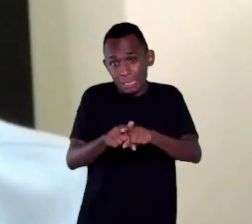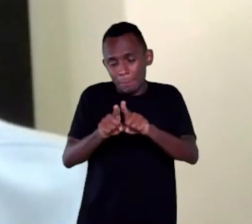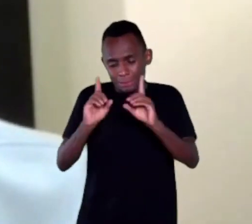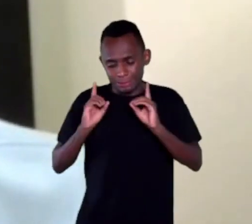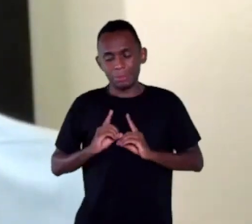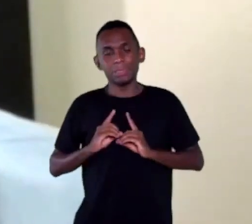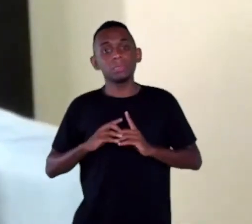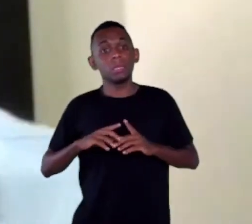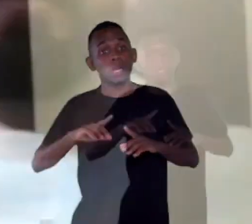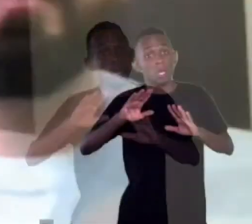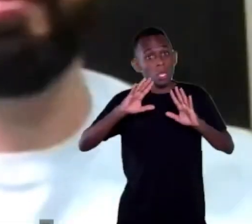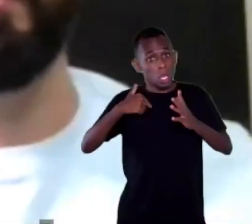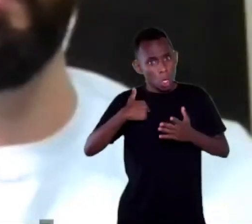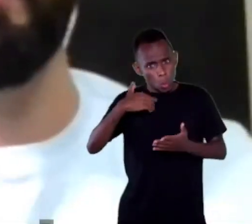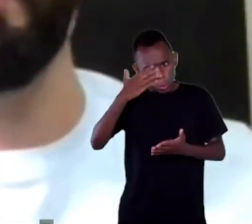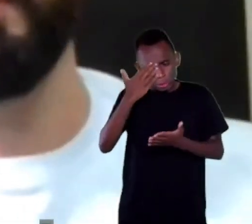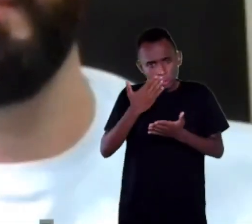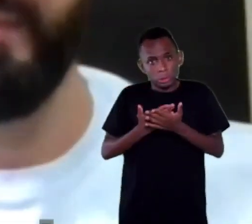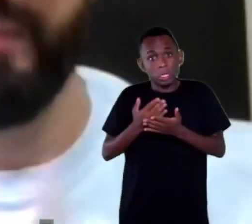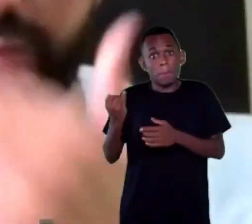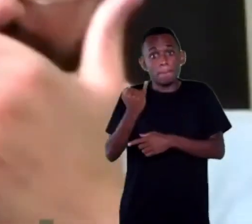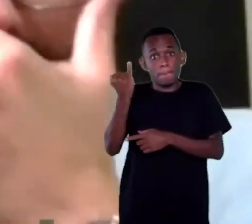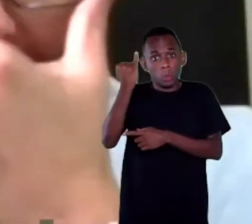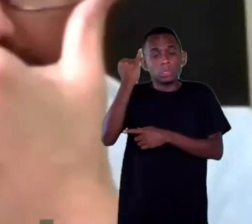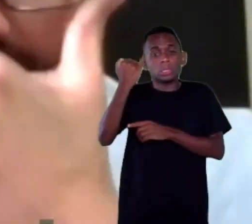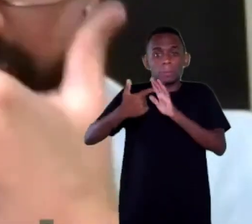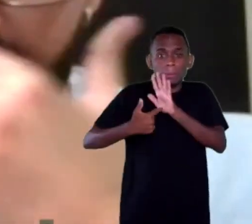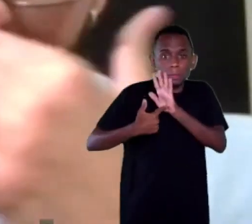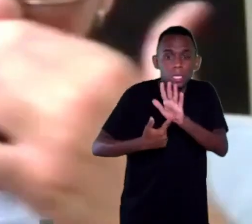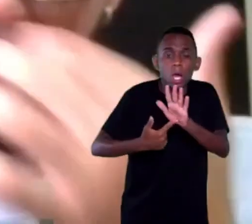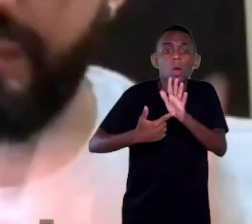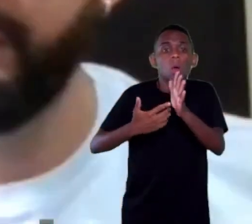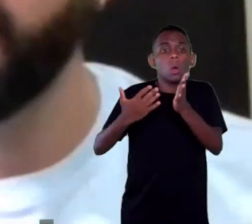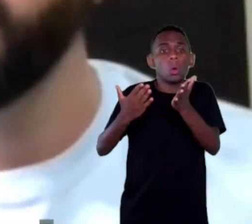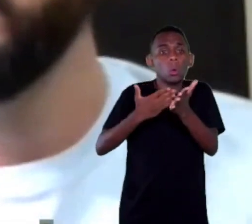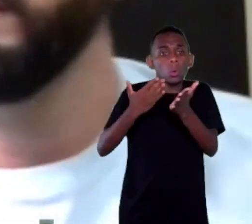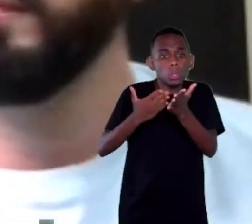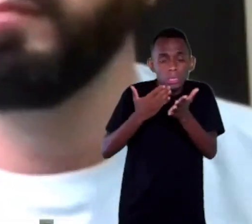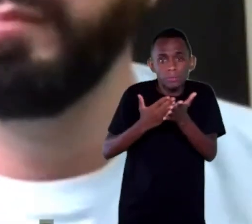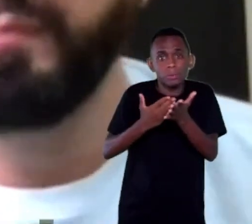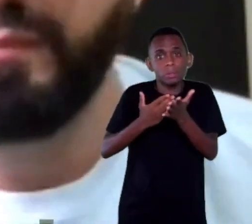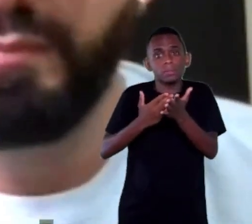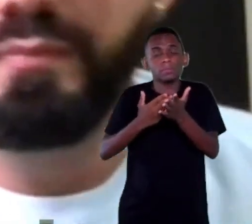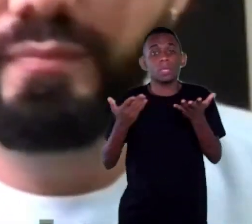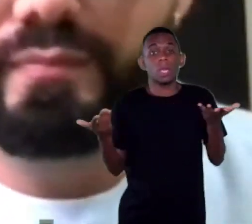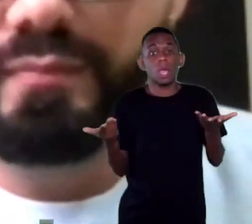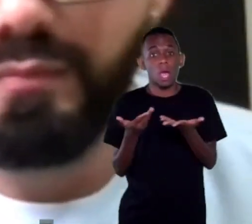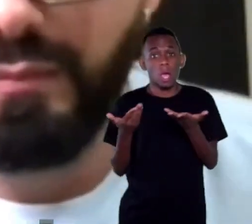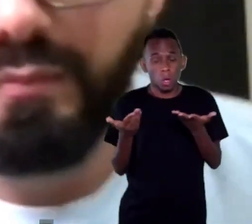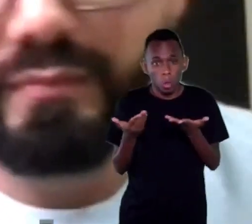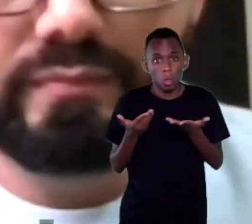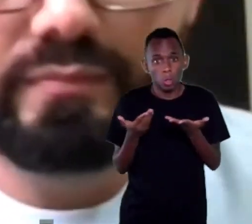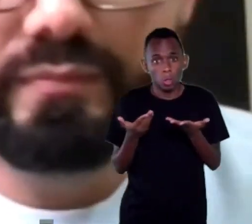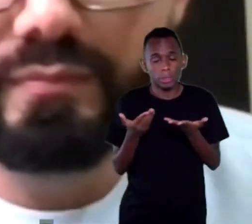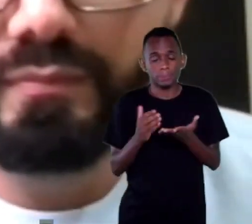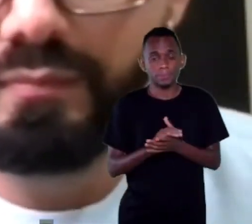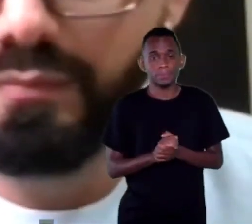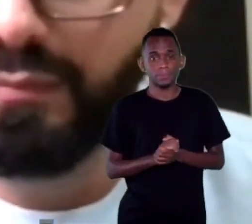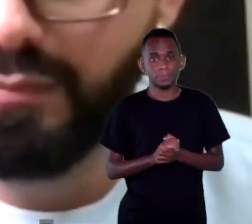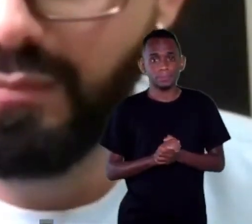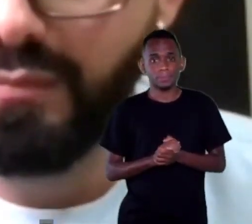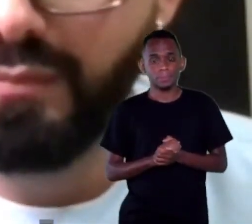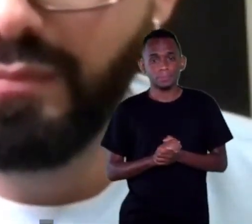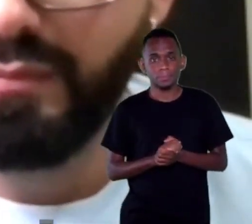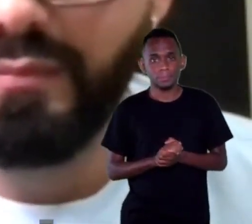achei importante a gente trazer seu livro, né, falar desse tema, mas agora a gente já está aqui